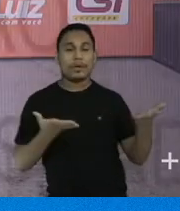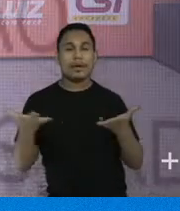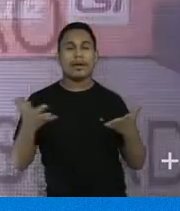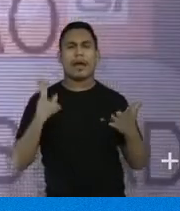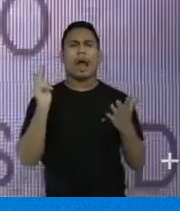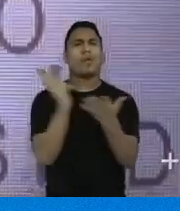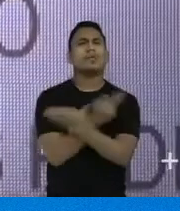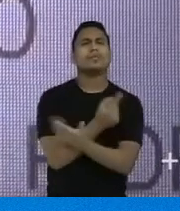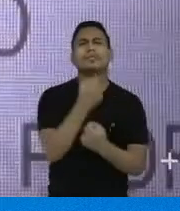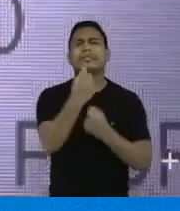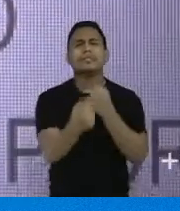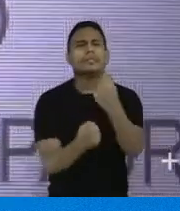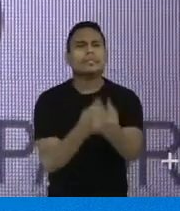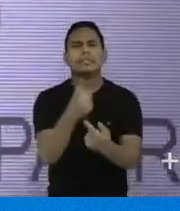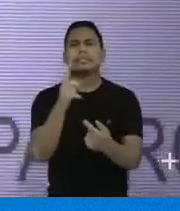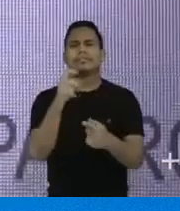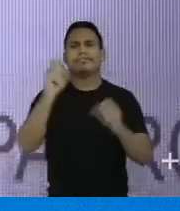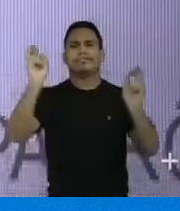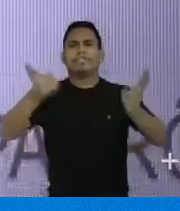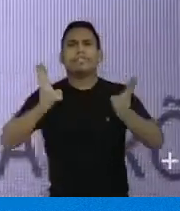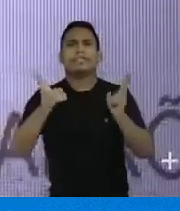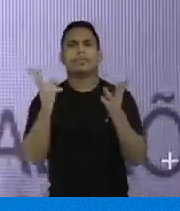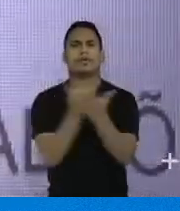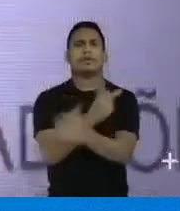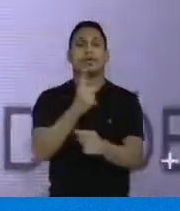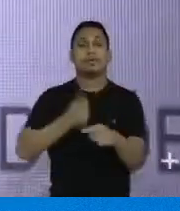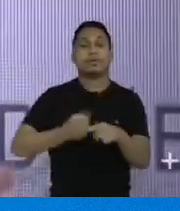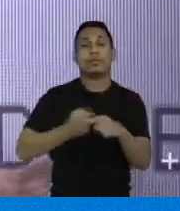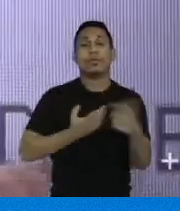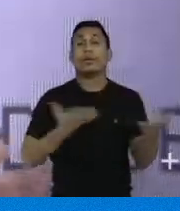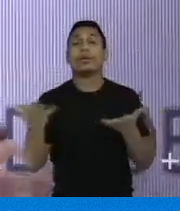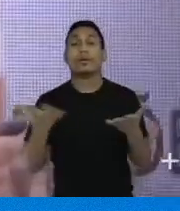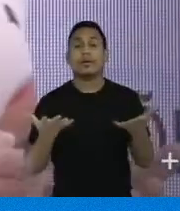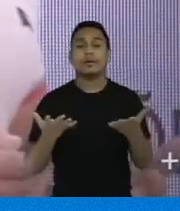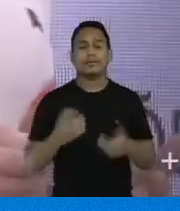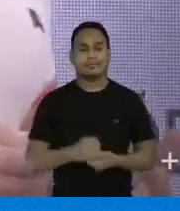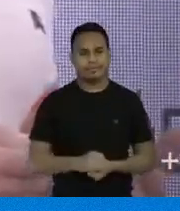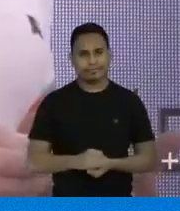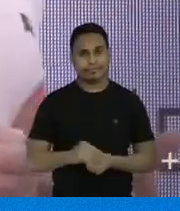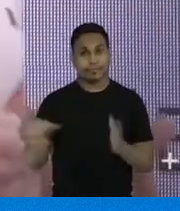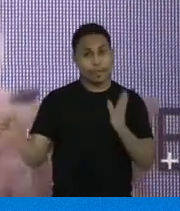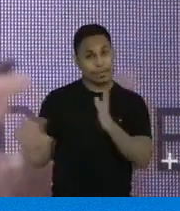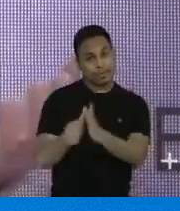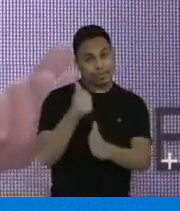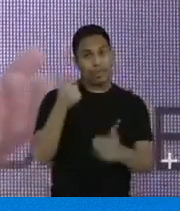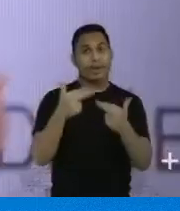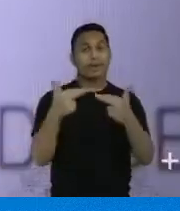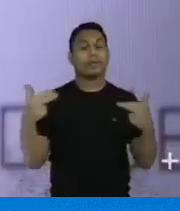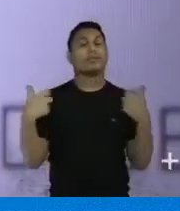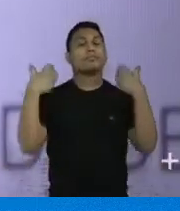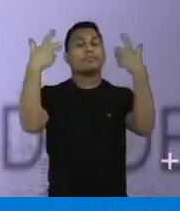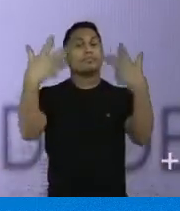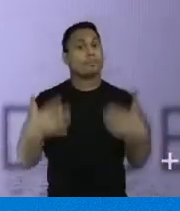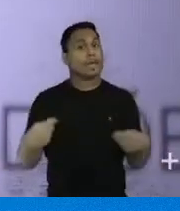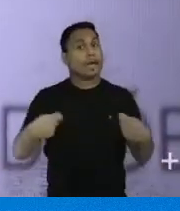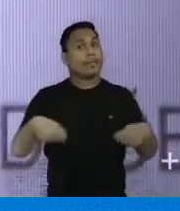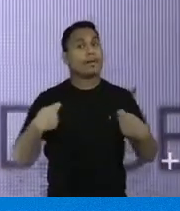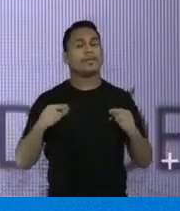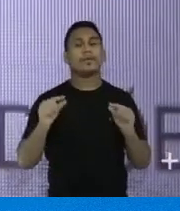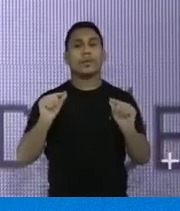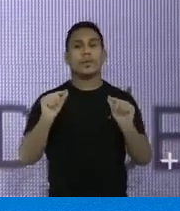frequente? Bom, primeira coisa que a gente tem que falar é que questão dos